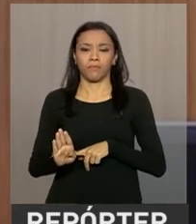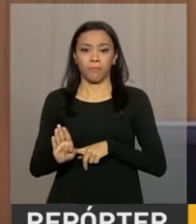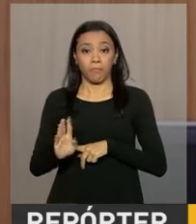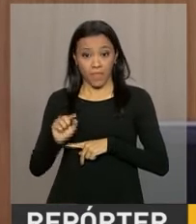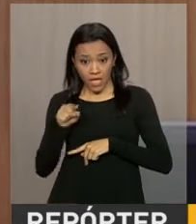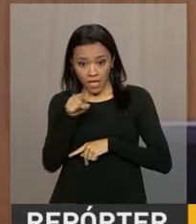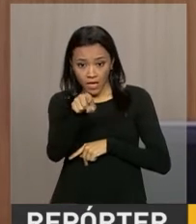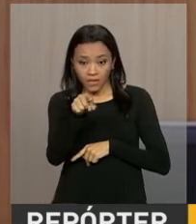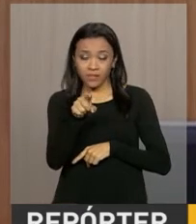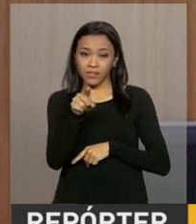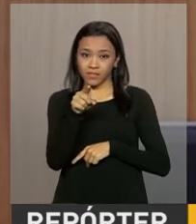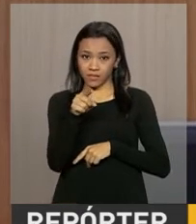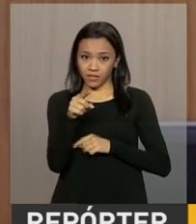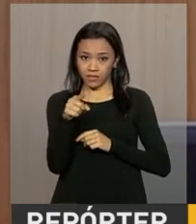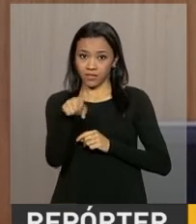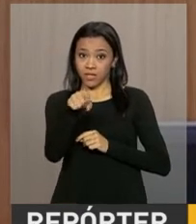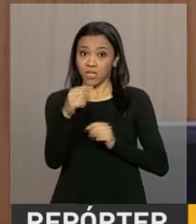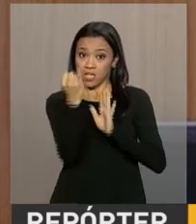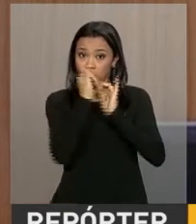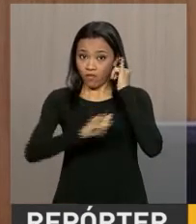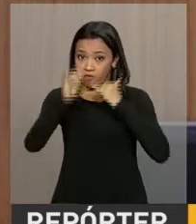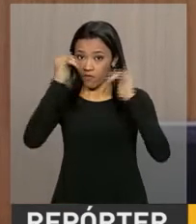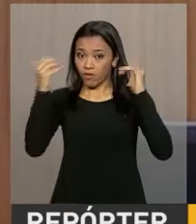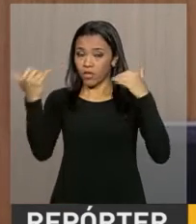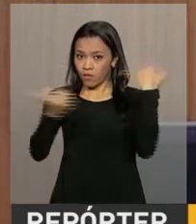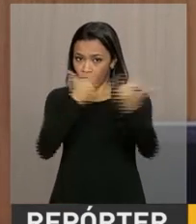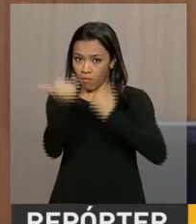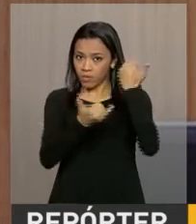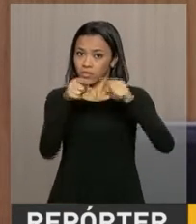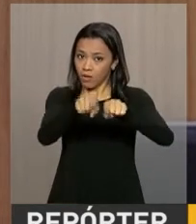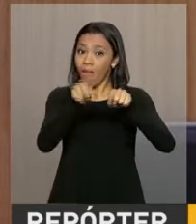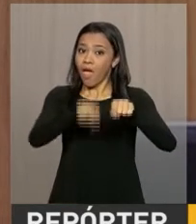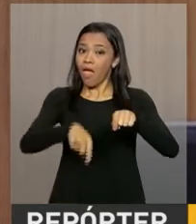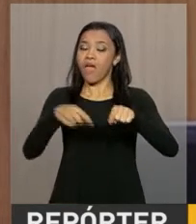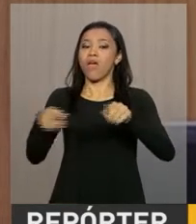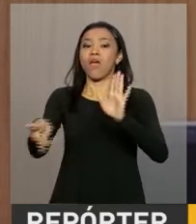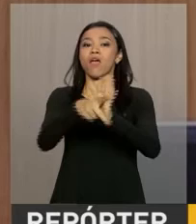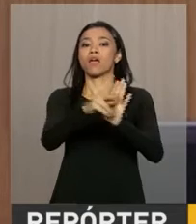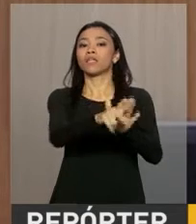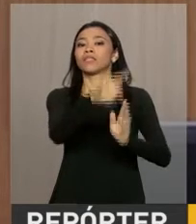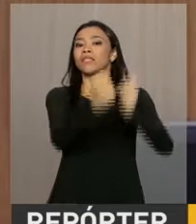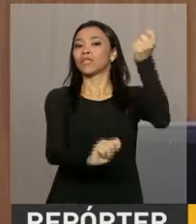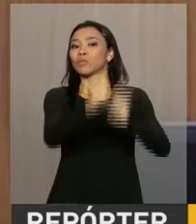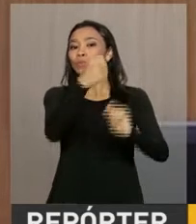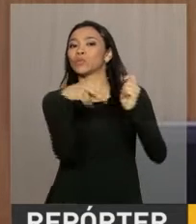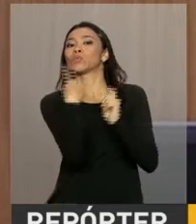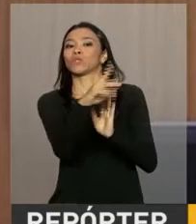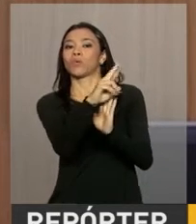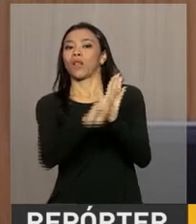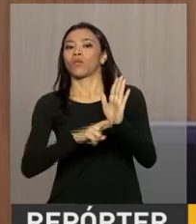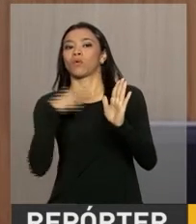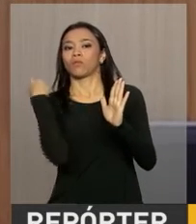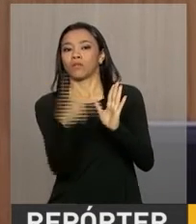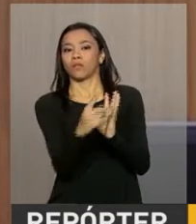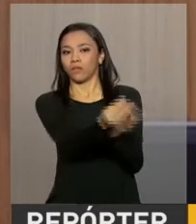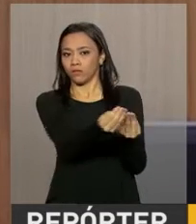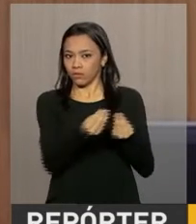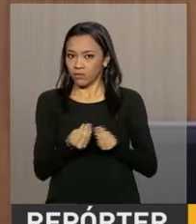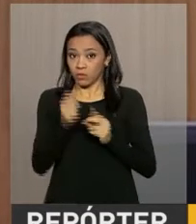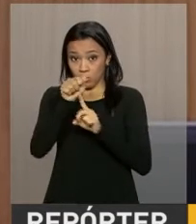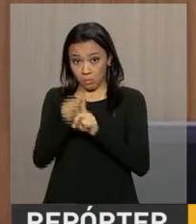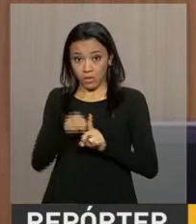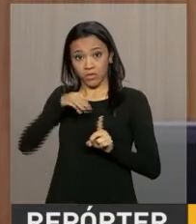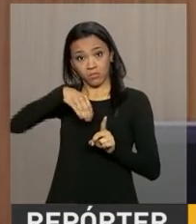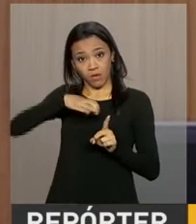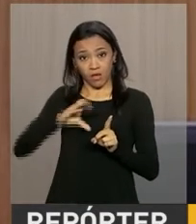Esse quadro da indústria de 4,6 vem de queda de 5,8 no relatório de março. Então, é